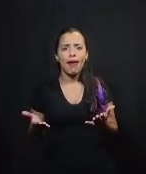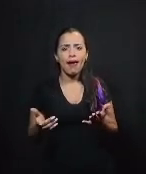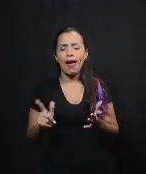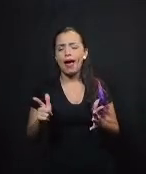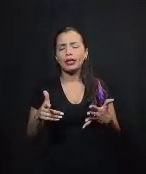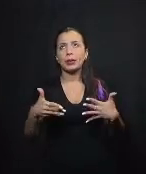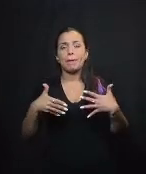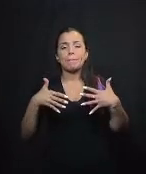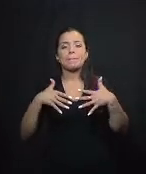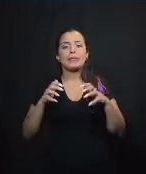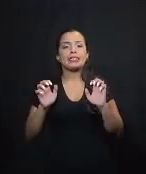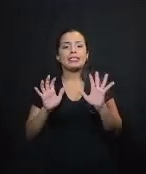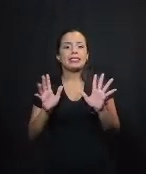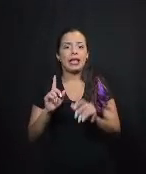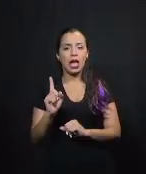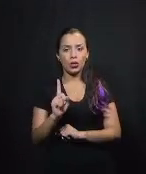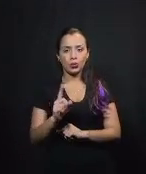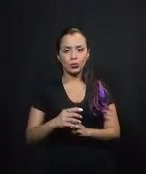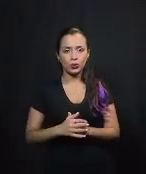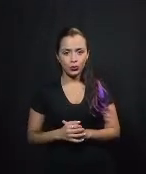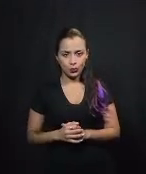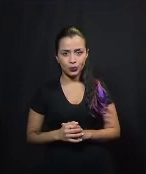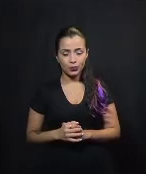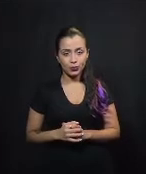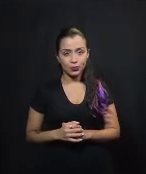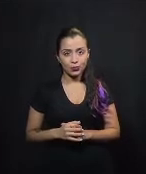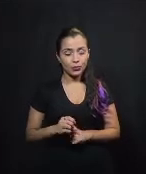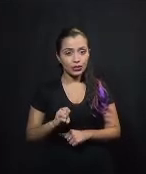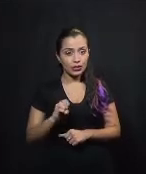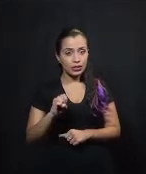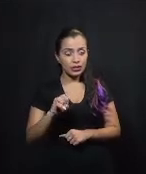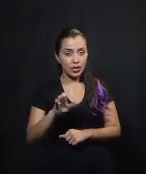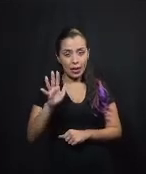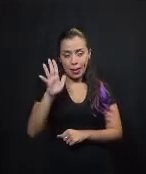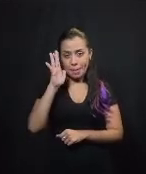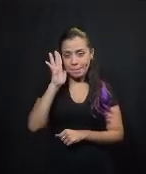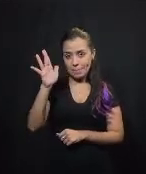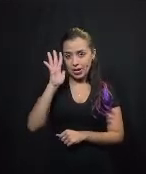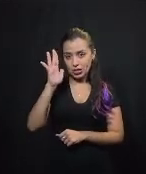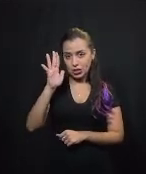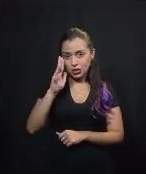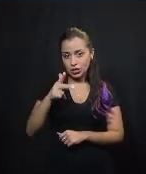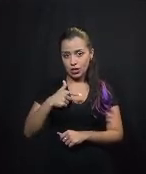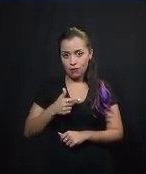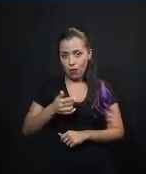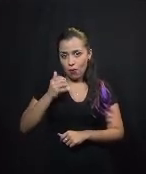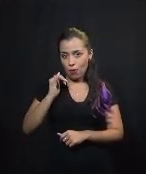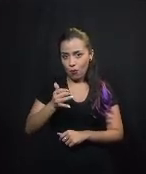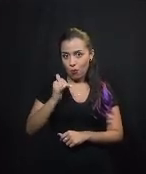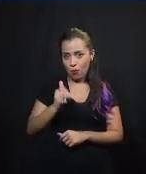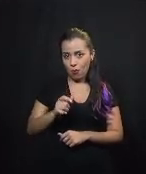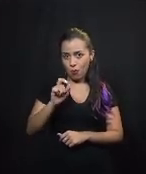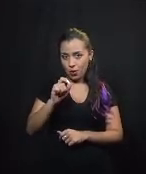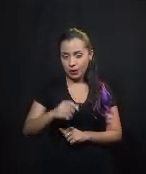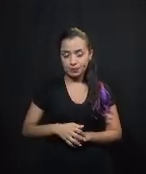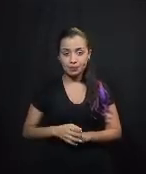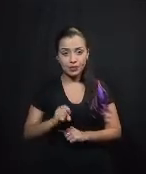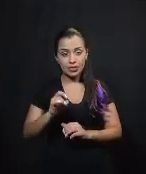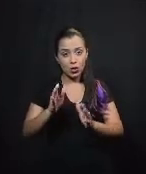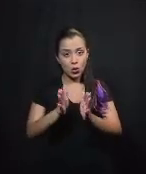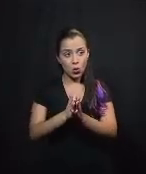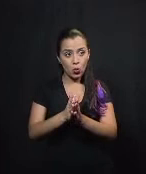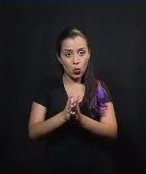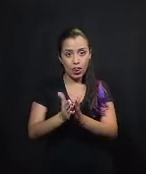misterioso. E se nós pegarmos apenas, vou fazer apenas uma citação de livro aqui, se nós pegarmos um livro como o